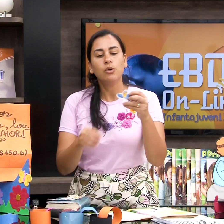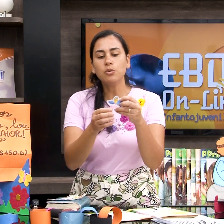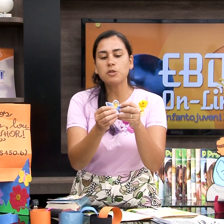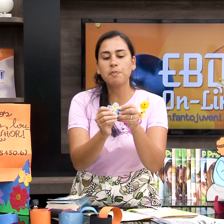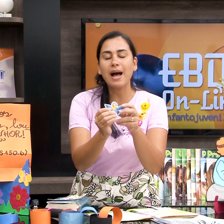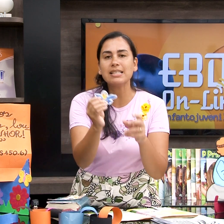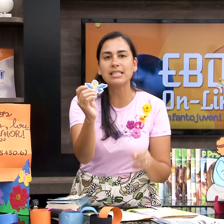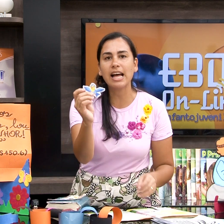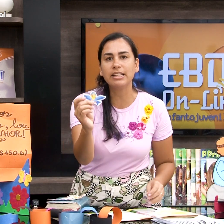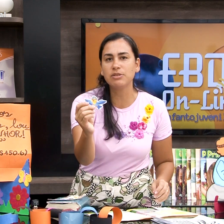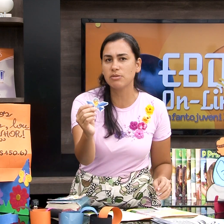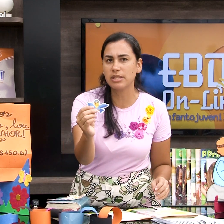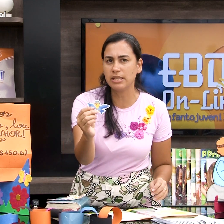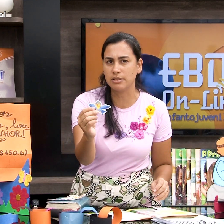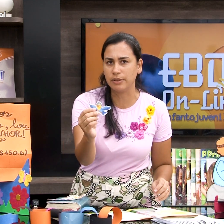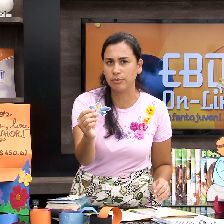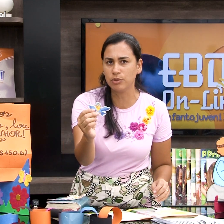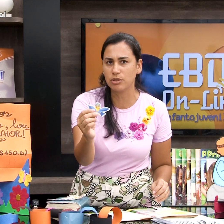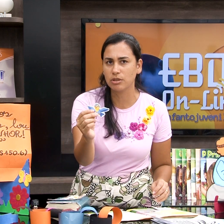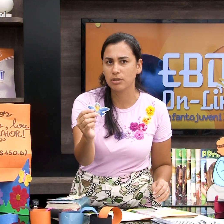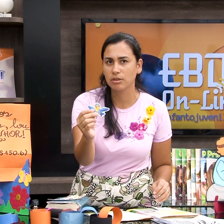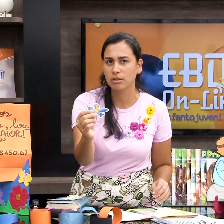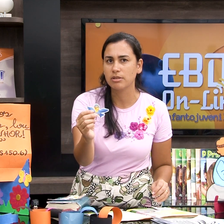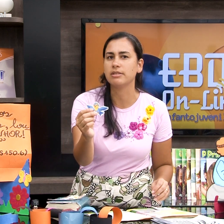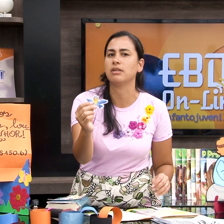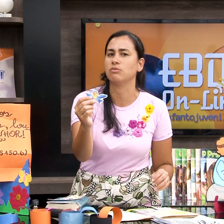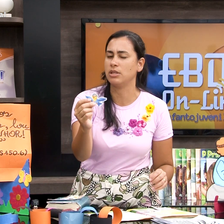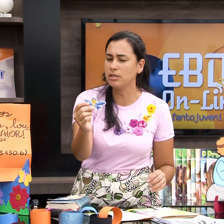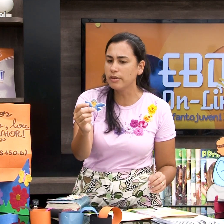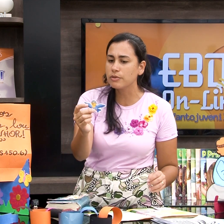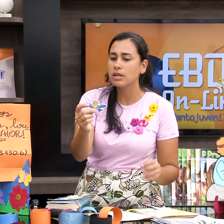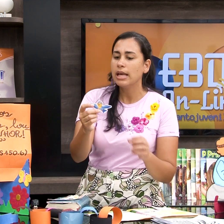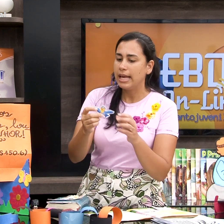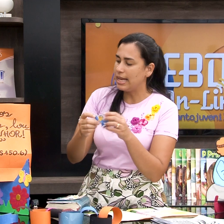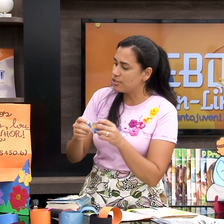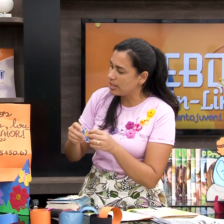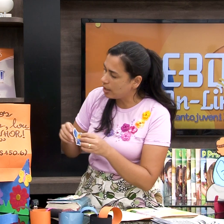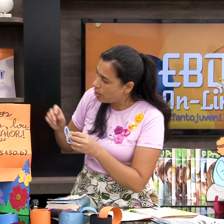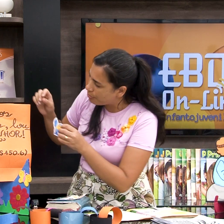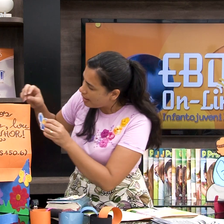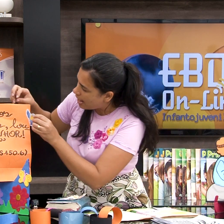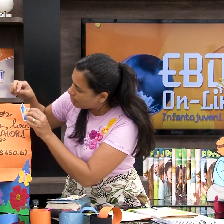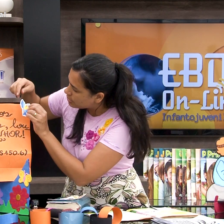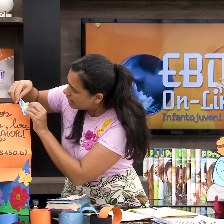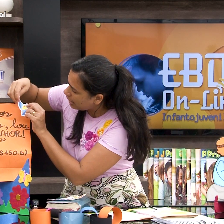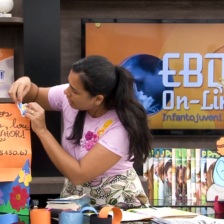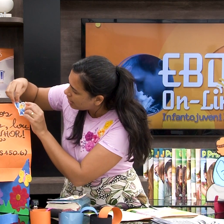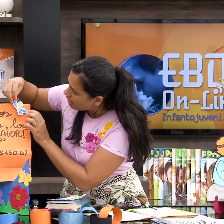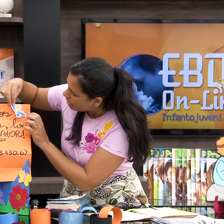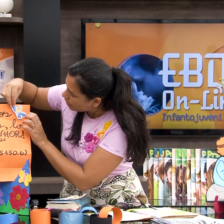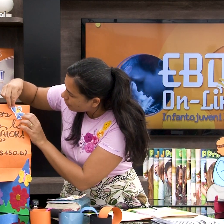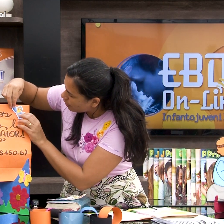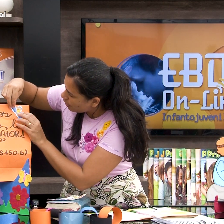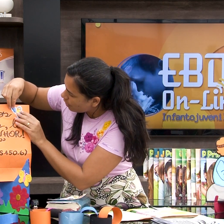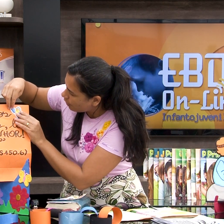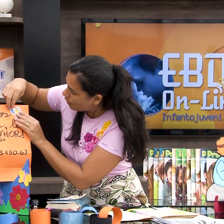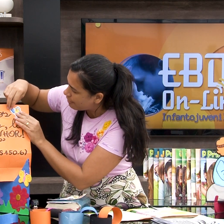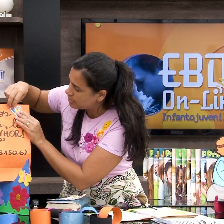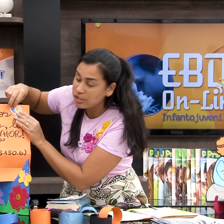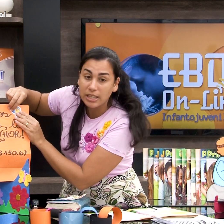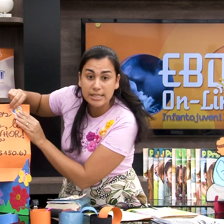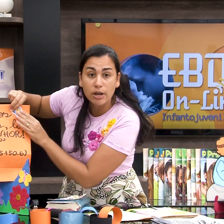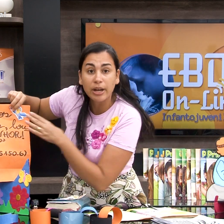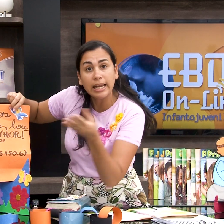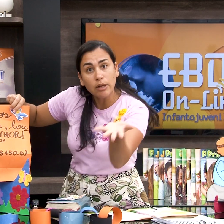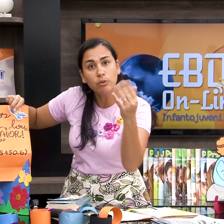crianças! Os passarinhos são seres vivos? São seres vivos. Eles têm que louvar o Senhor.